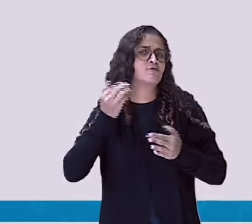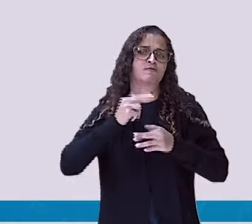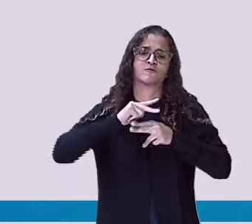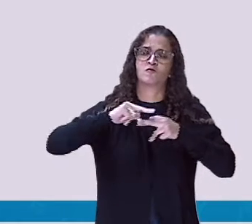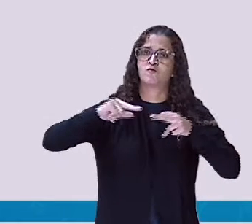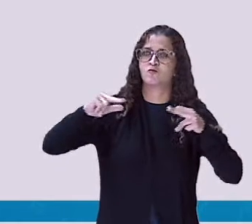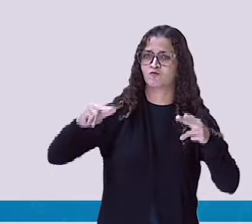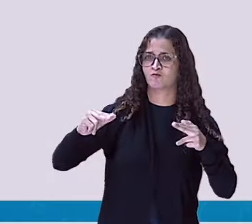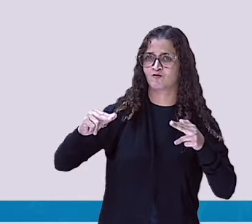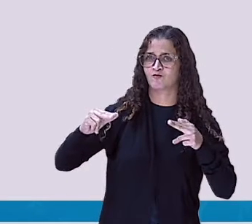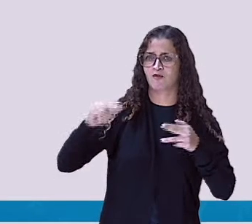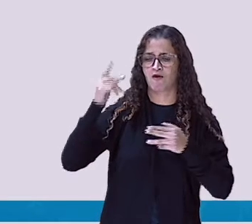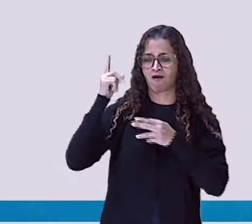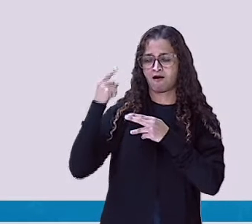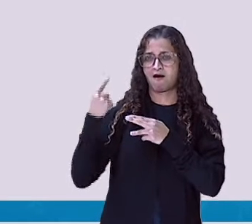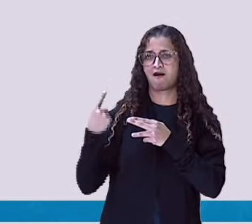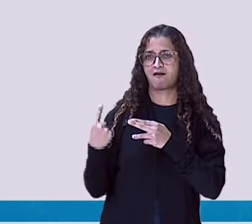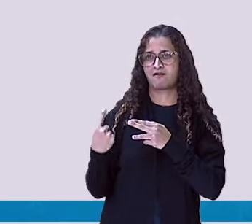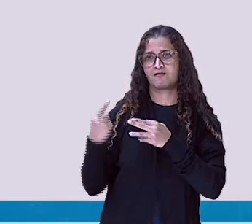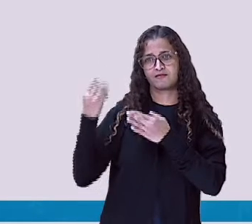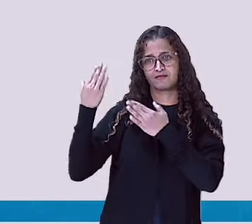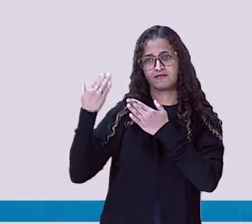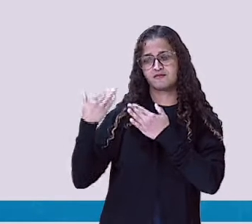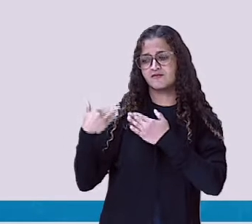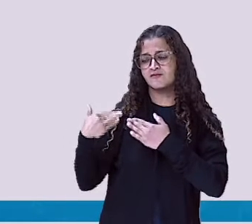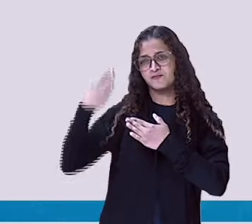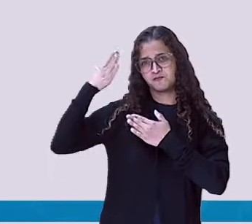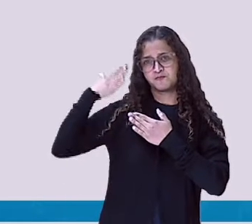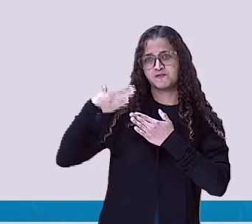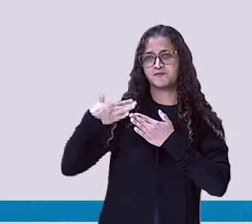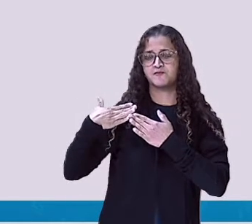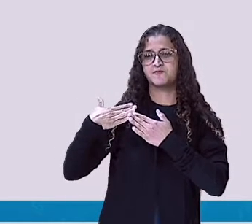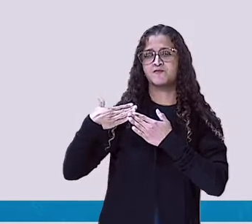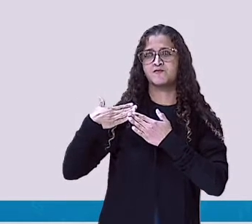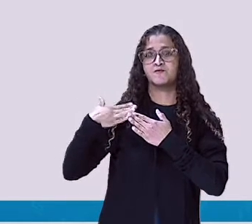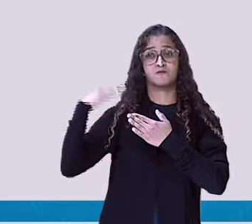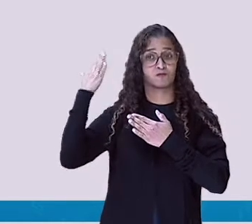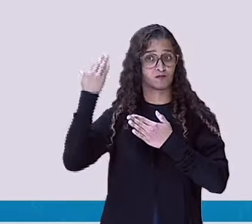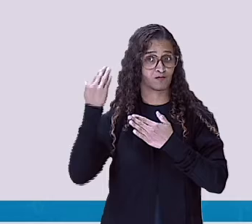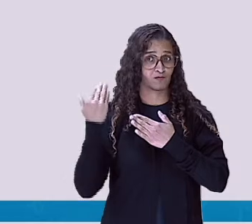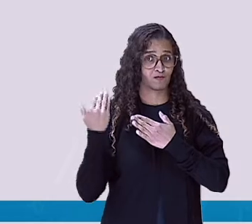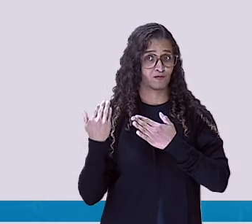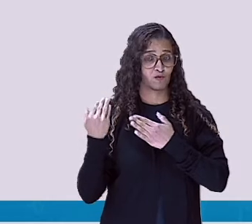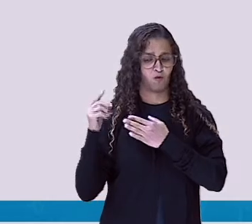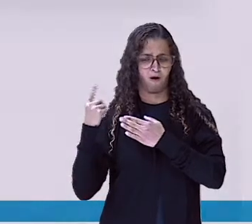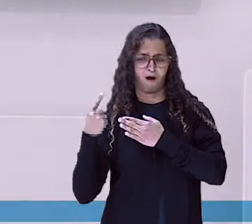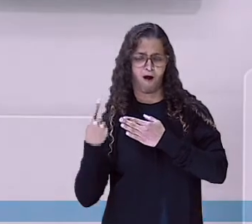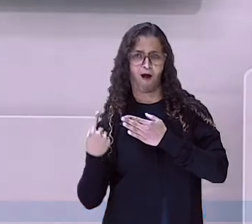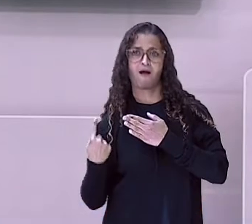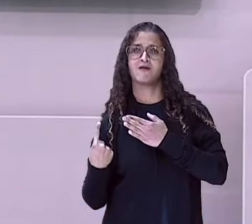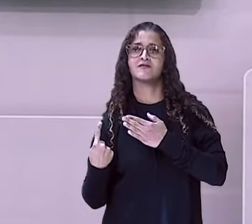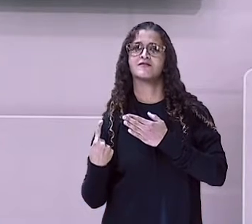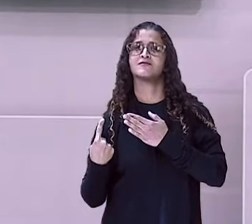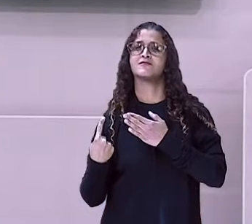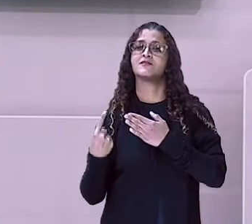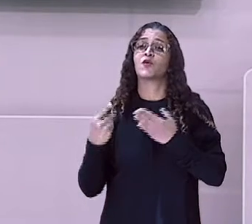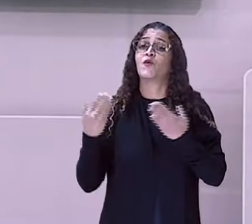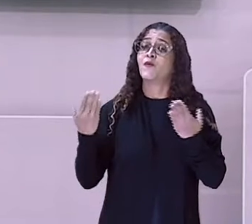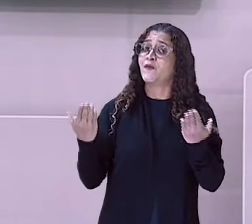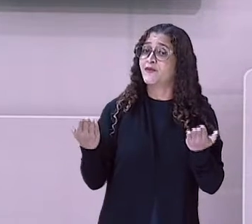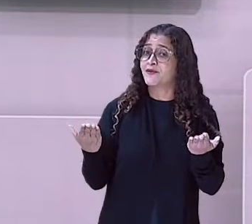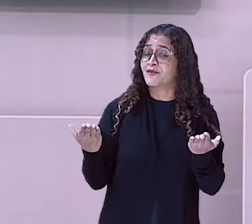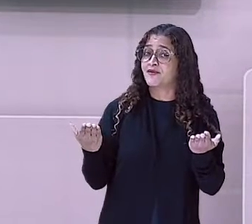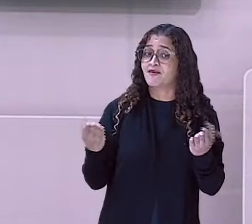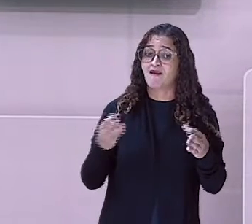para cabelos ondulados, para cabelos lisos, para cabelos mais cacheados.